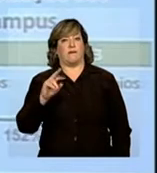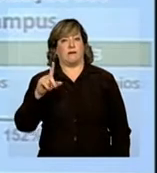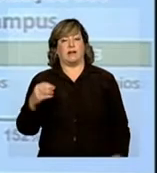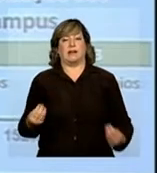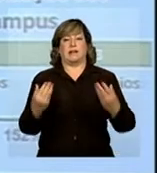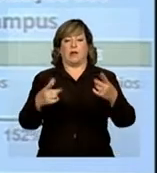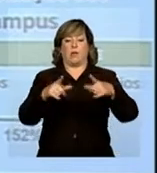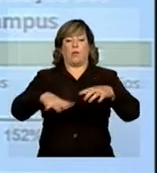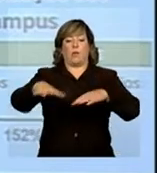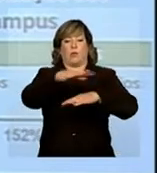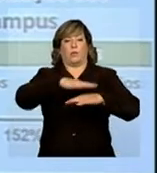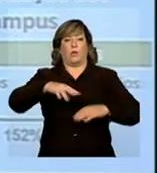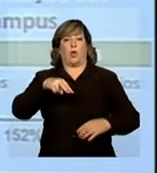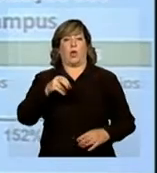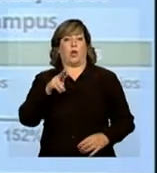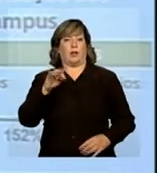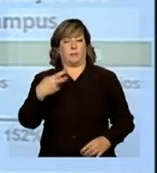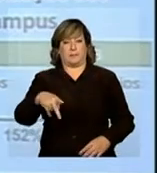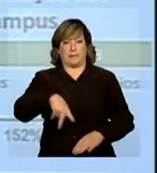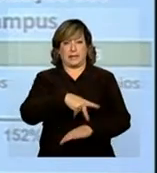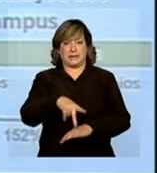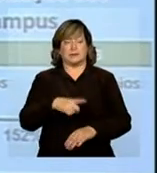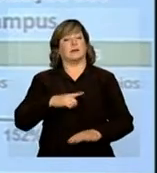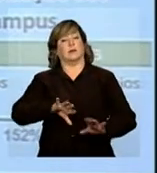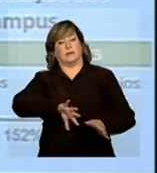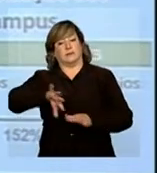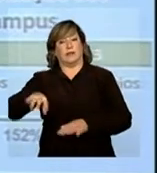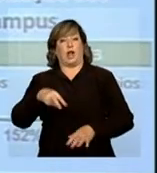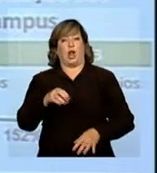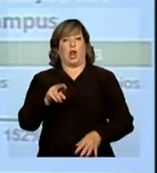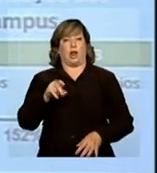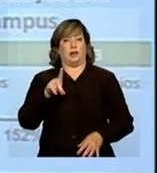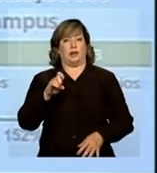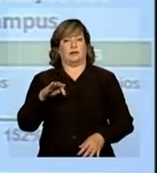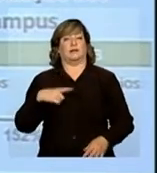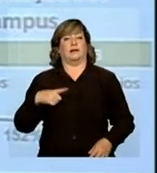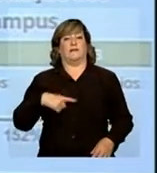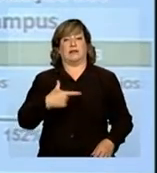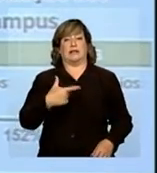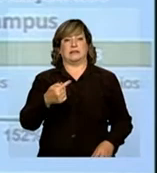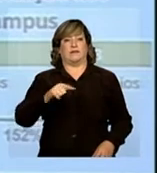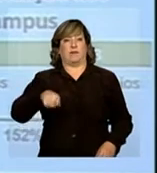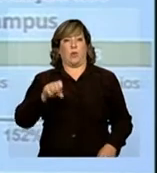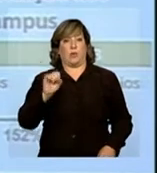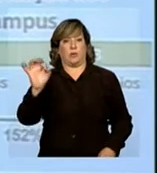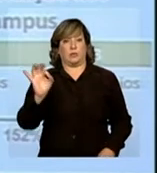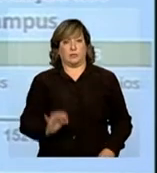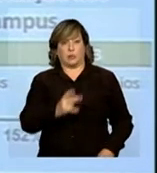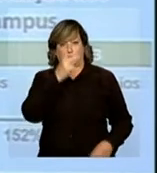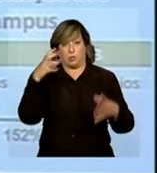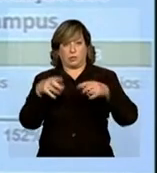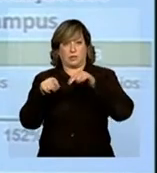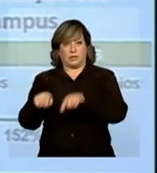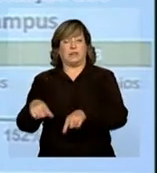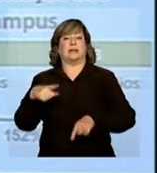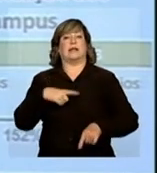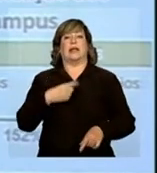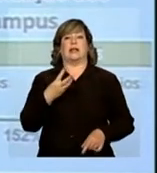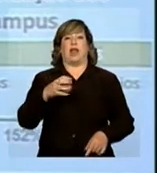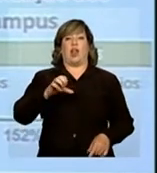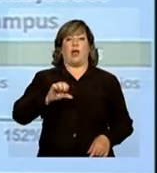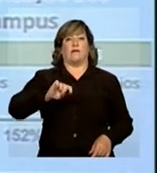ofertadas na região norte do país a região Nordeste que tem 27,8 por cento da população tem